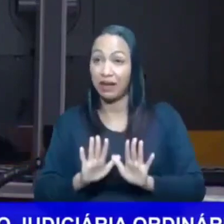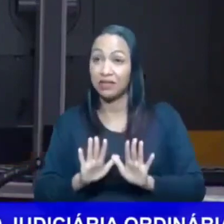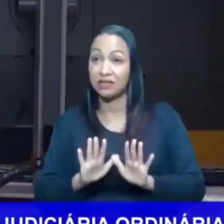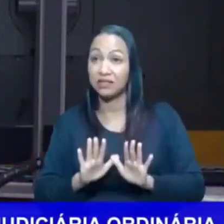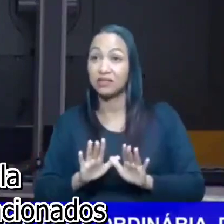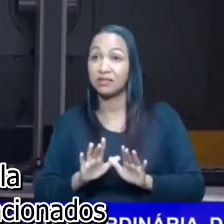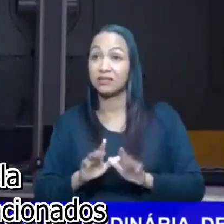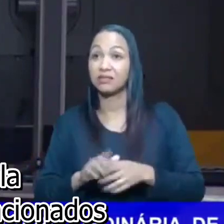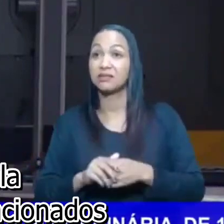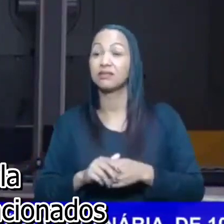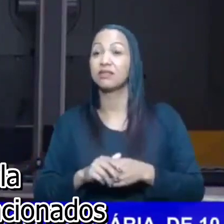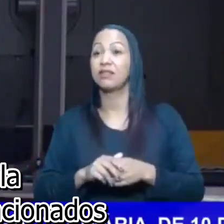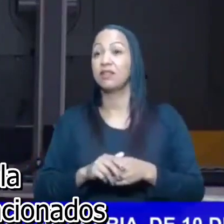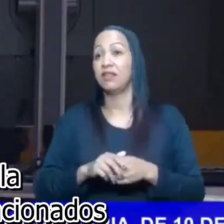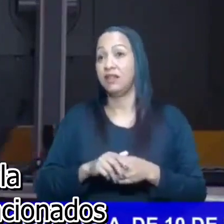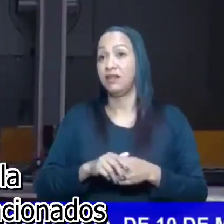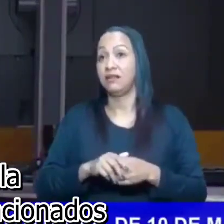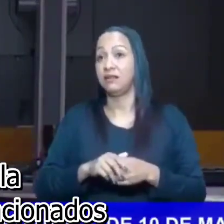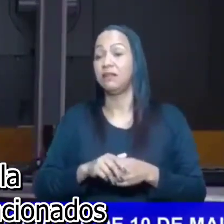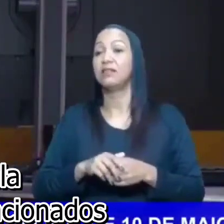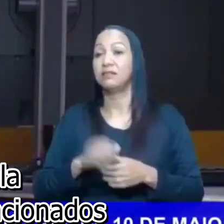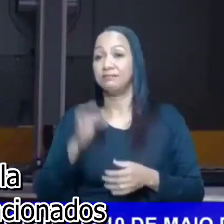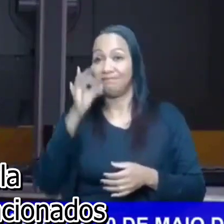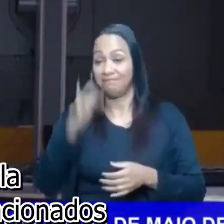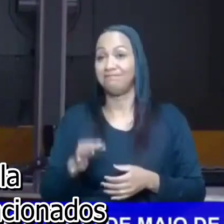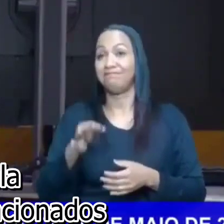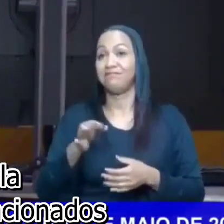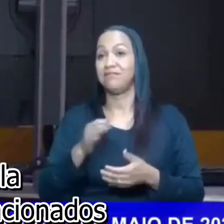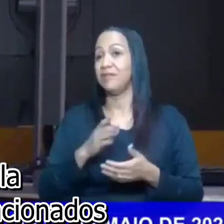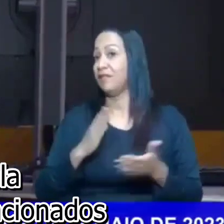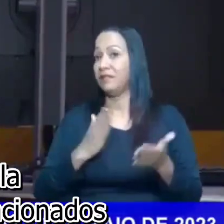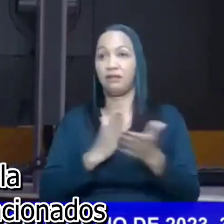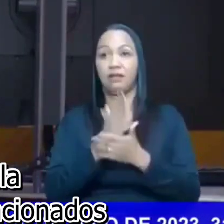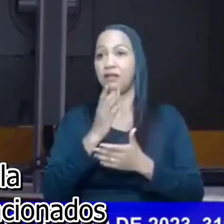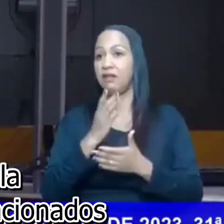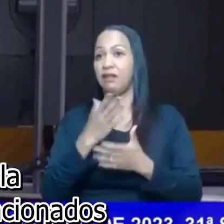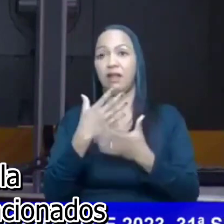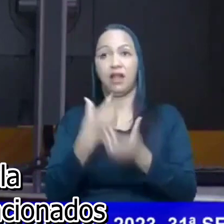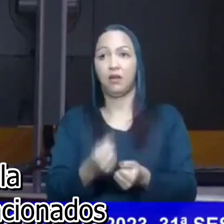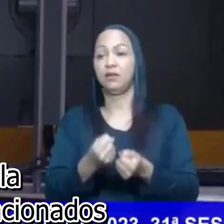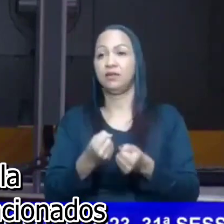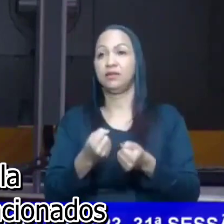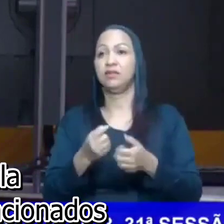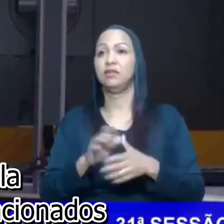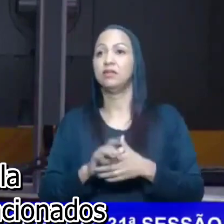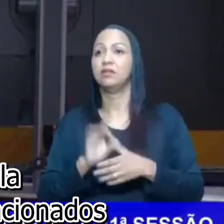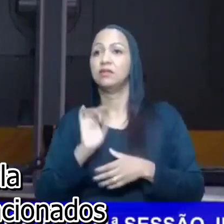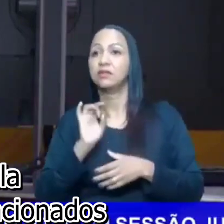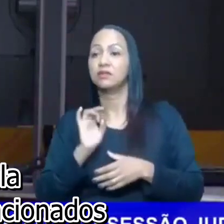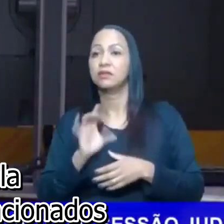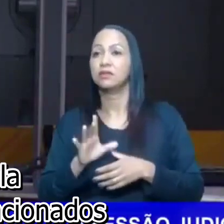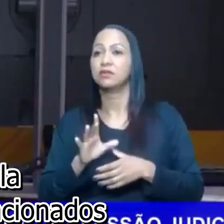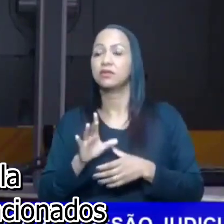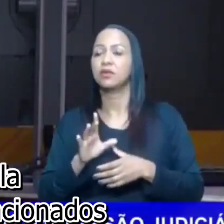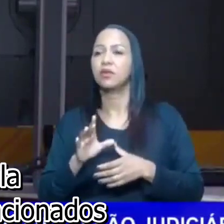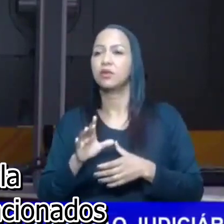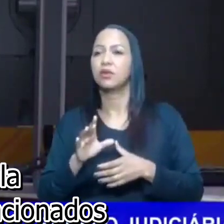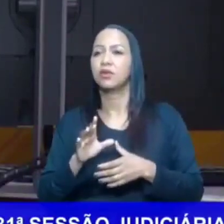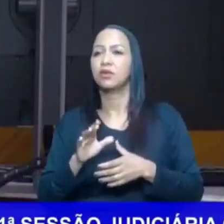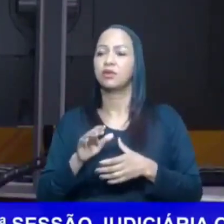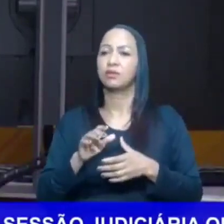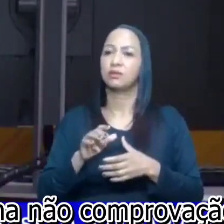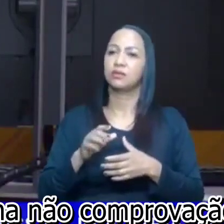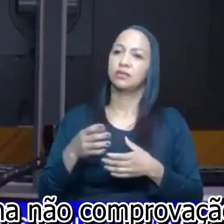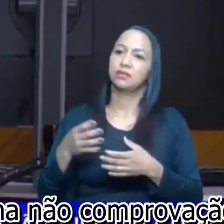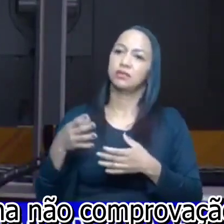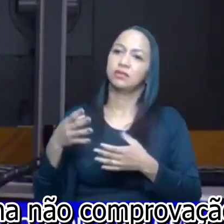a manifestação ministerial, de fato, é pela desaprovação, mas não dá conta de fatos relacionados aos